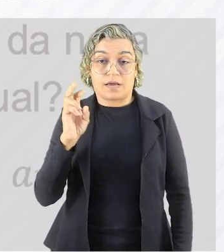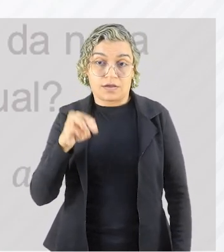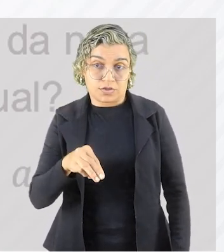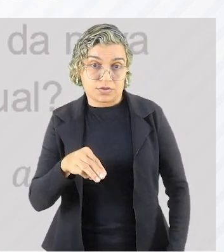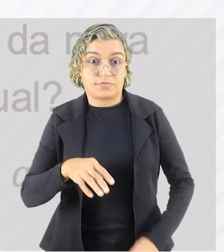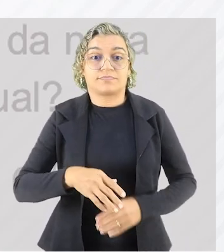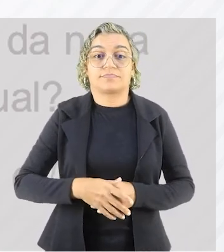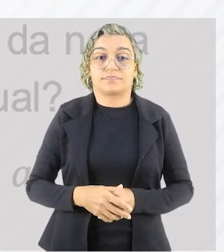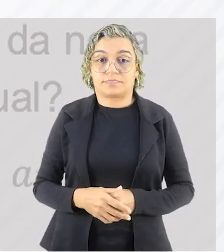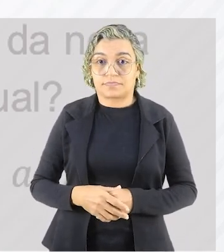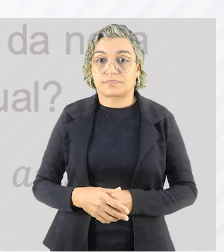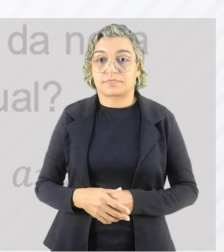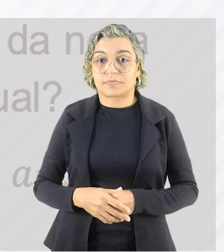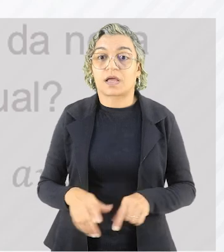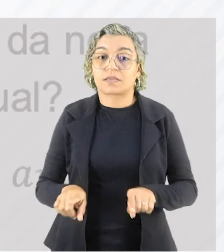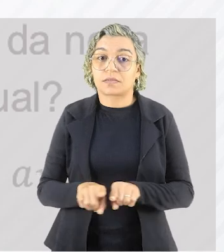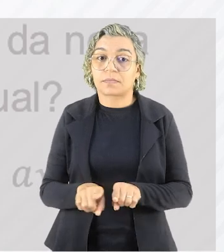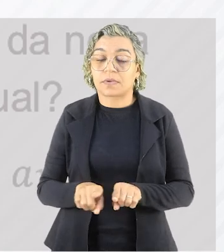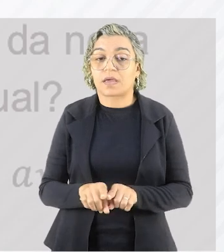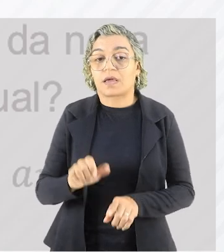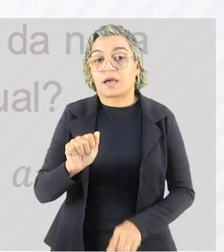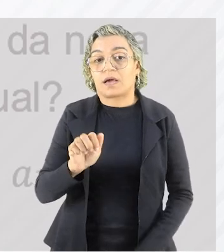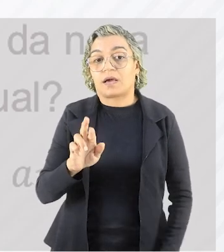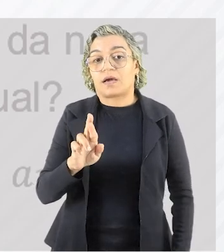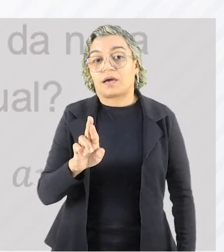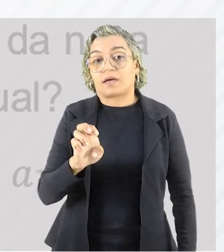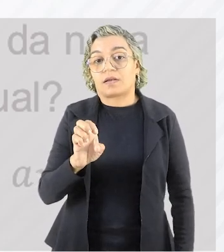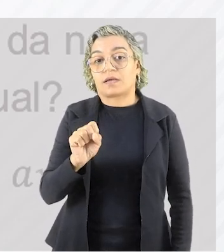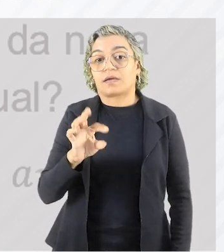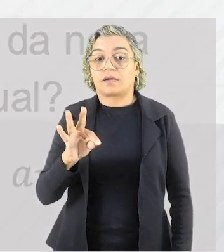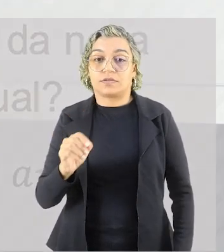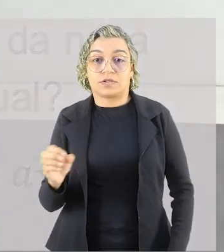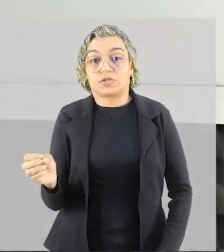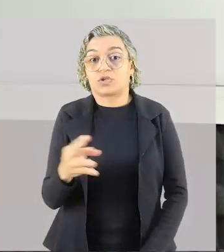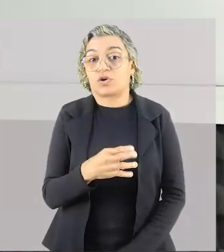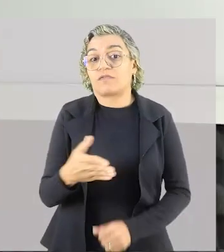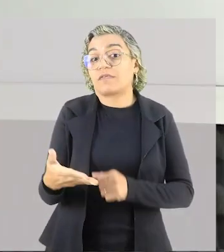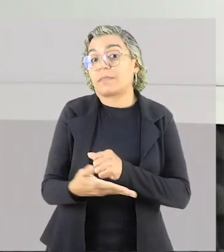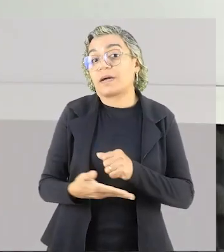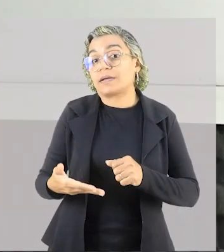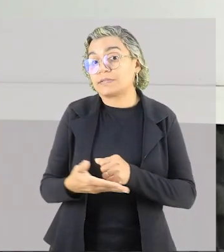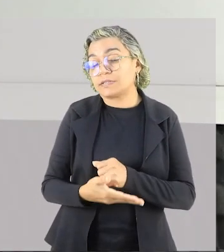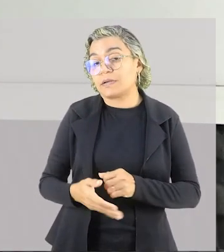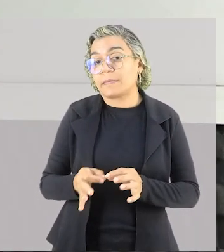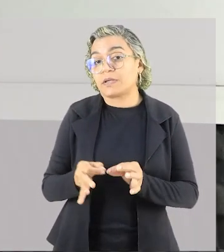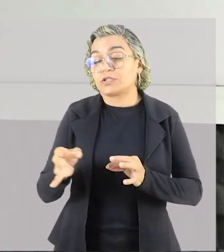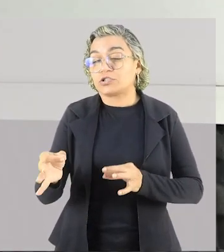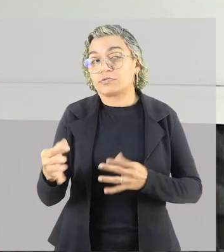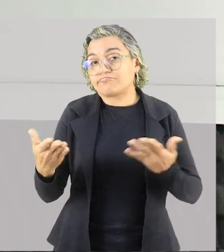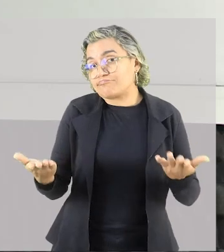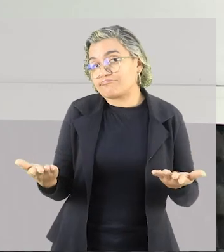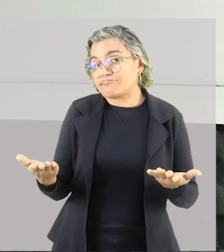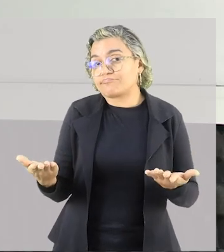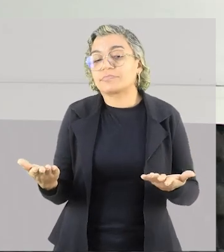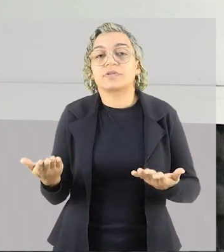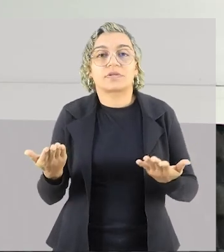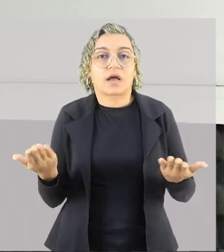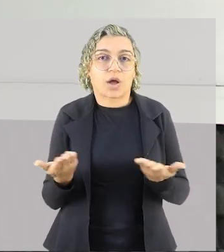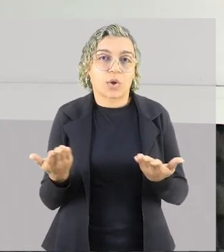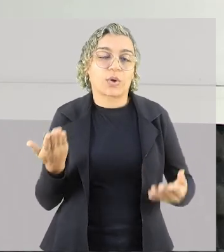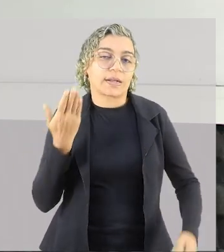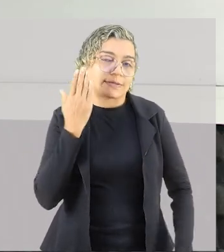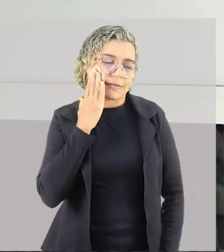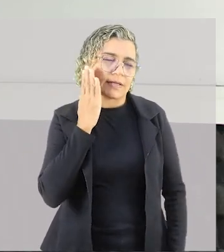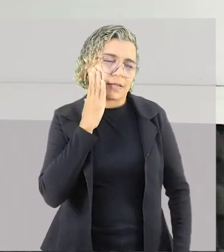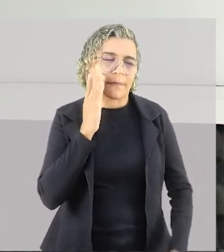X da nova aresta da base e a medida A da aresta atual? Certo? Bom, pessoal, vamos entender